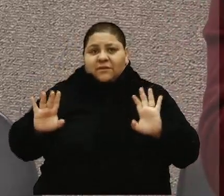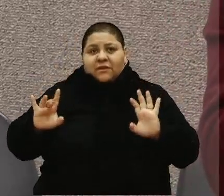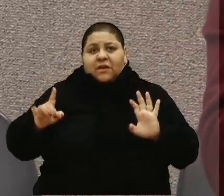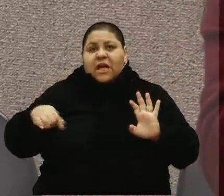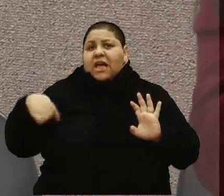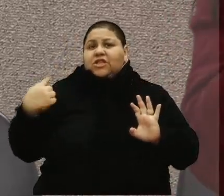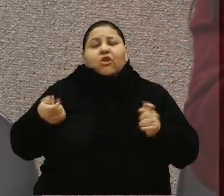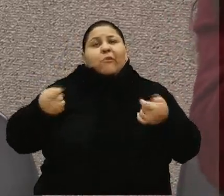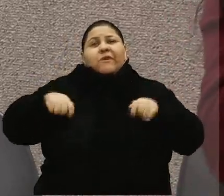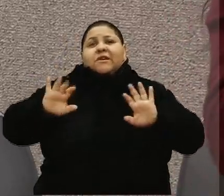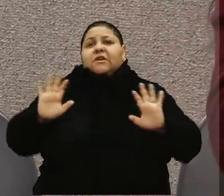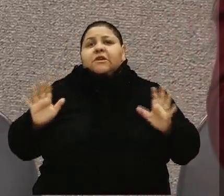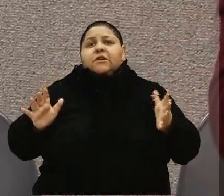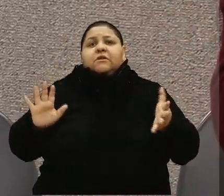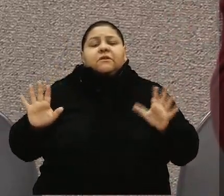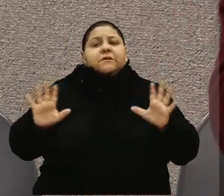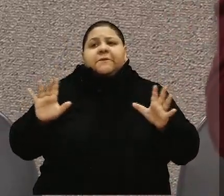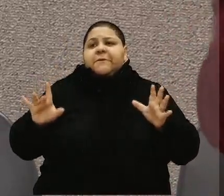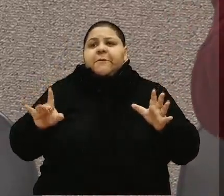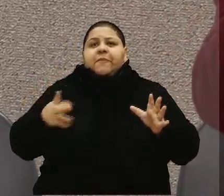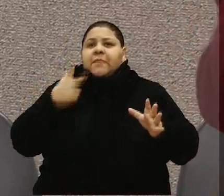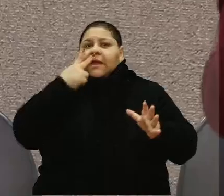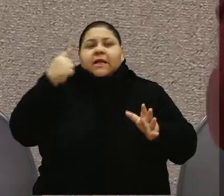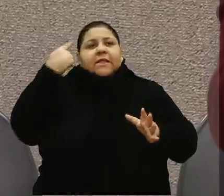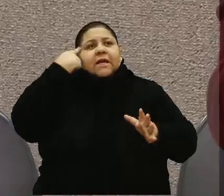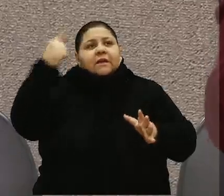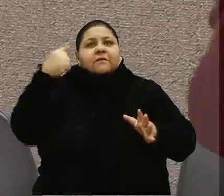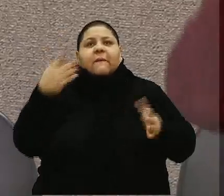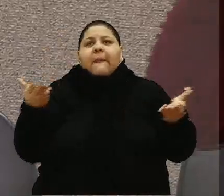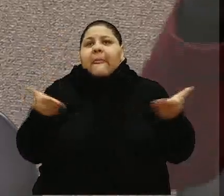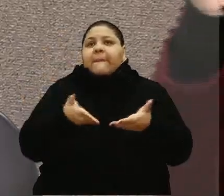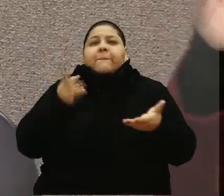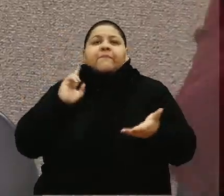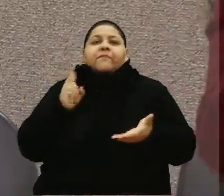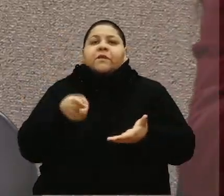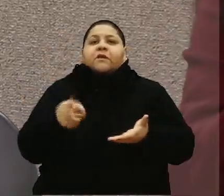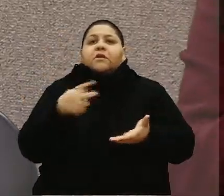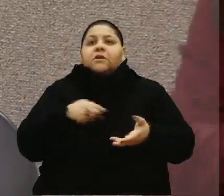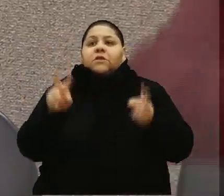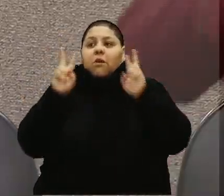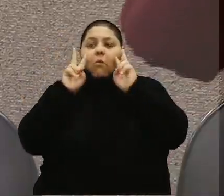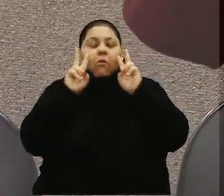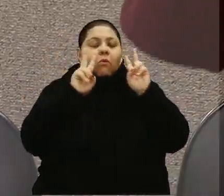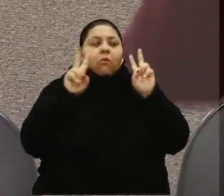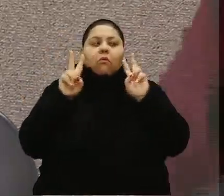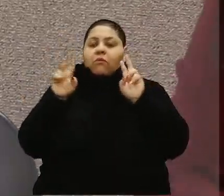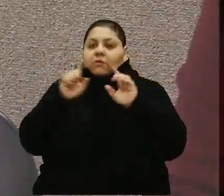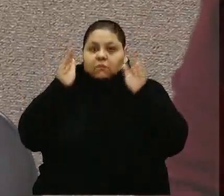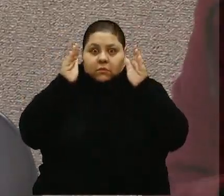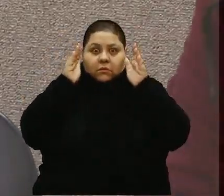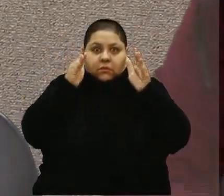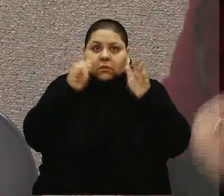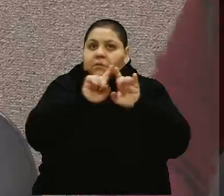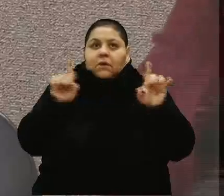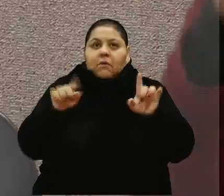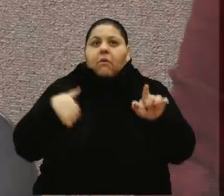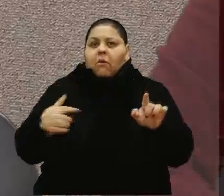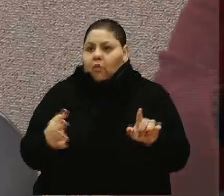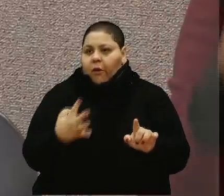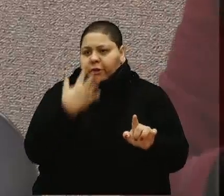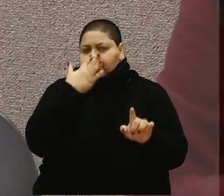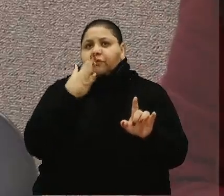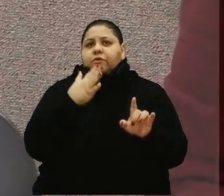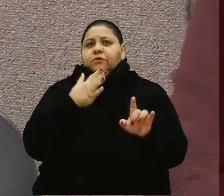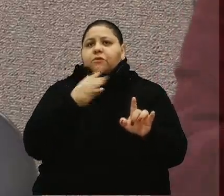precisa ter a mesma ideia fixa para sempre e não olhar para o lado. Eu admiro